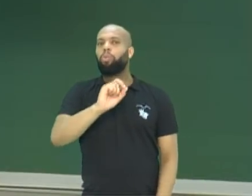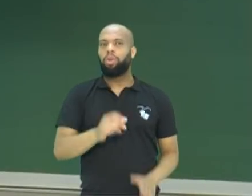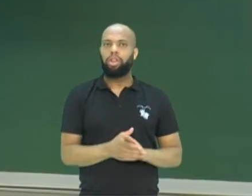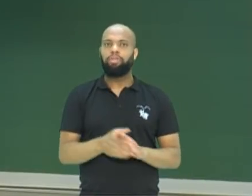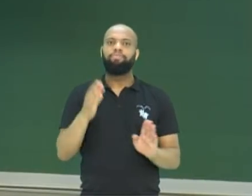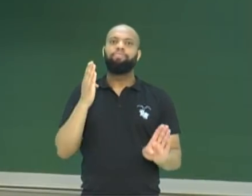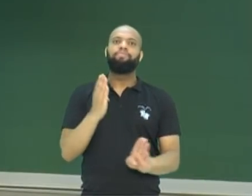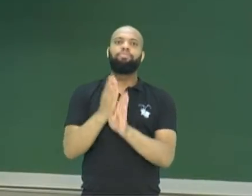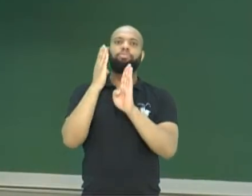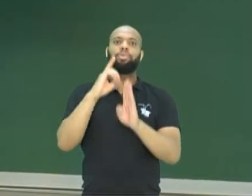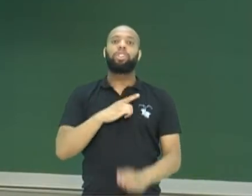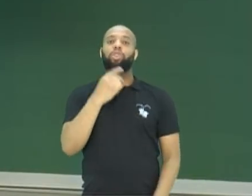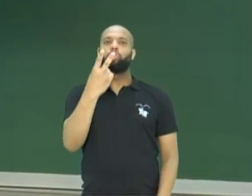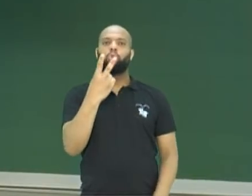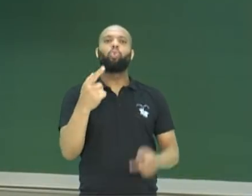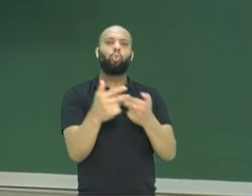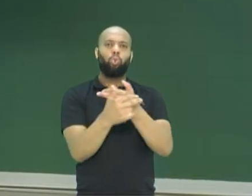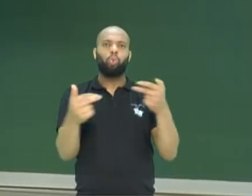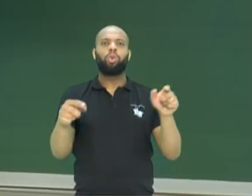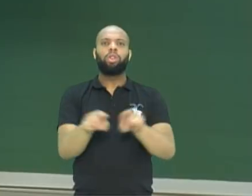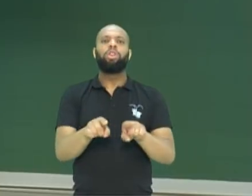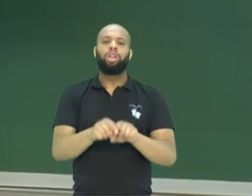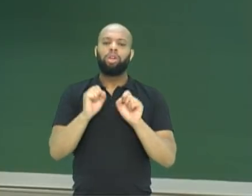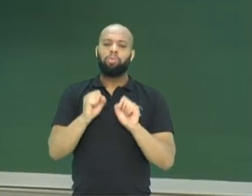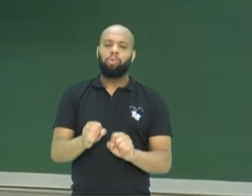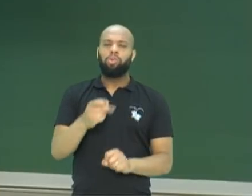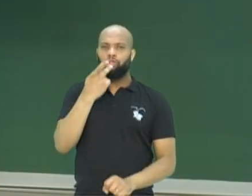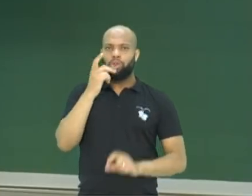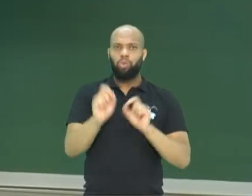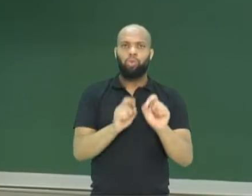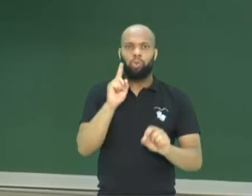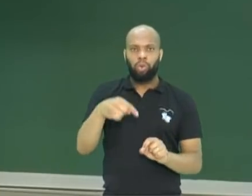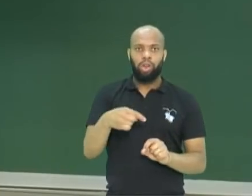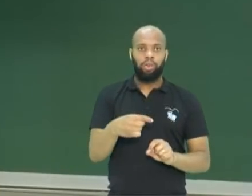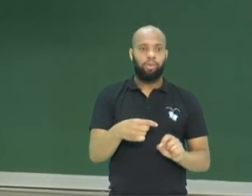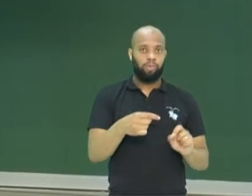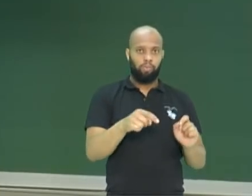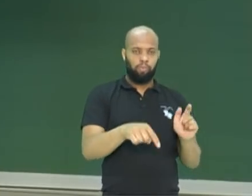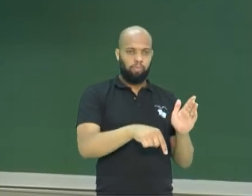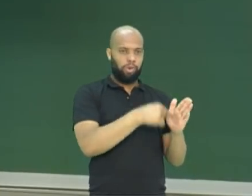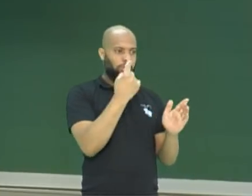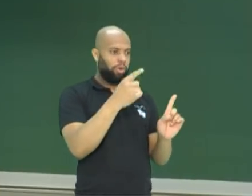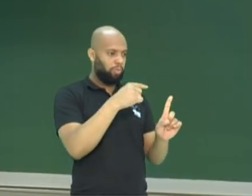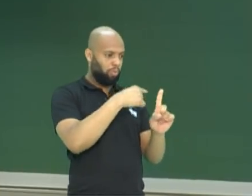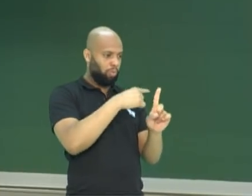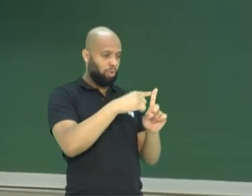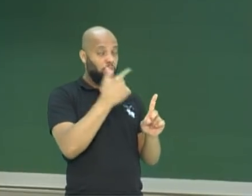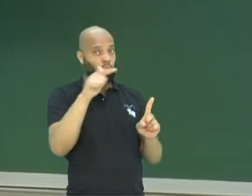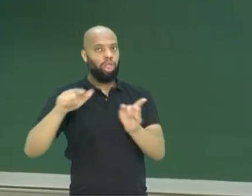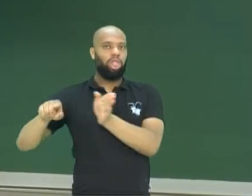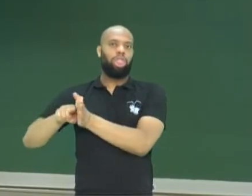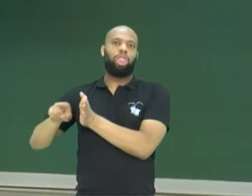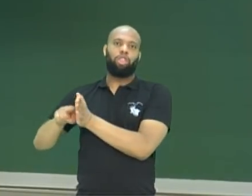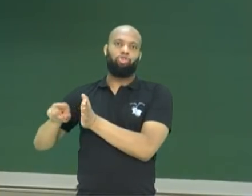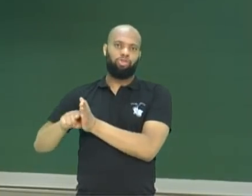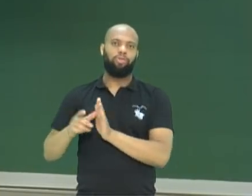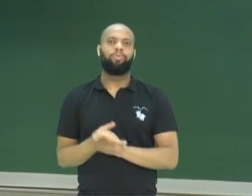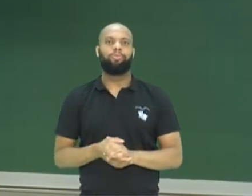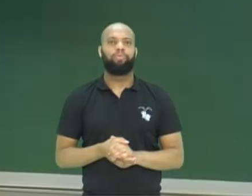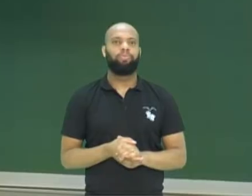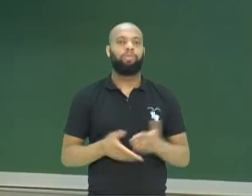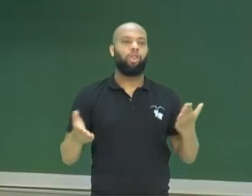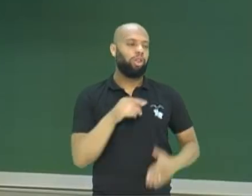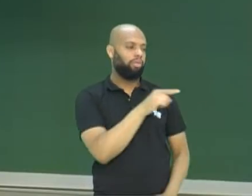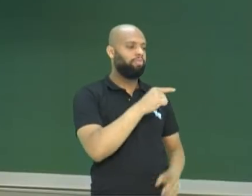ele identificou 2 coisas que nós podemos chamar de uma positiva e outra muito negativa. Vou falar da